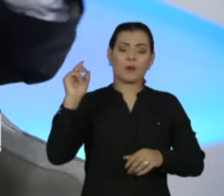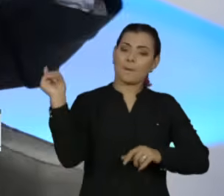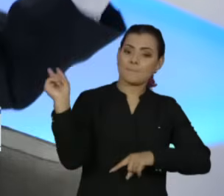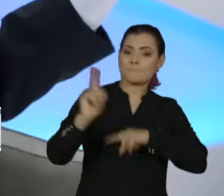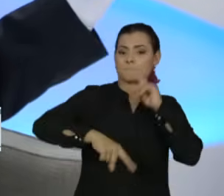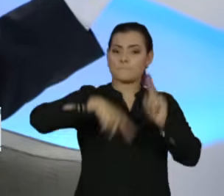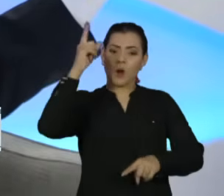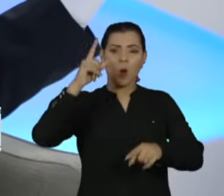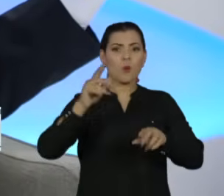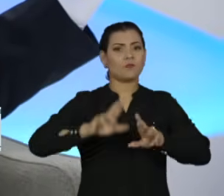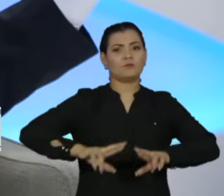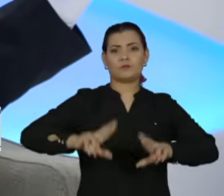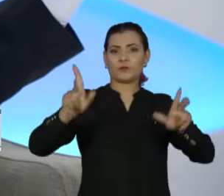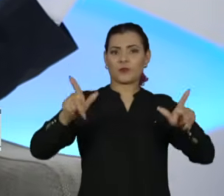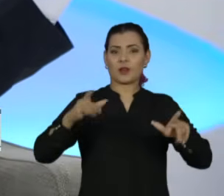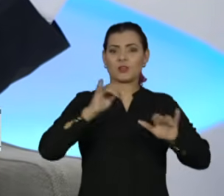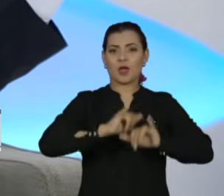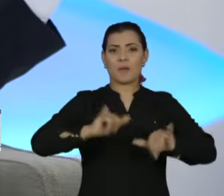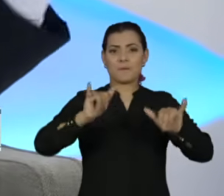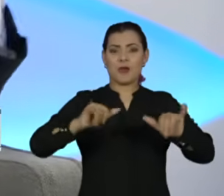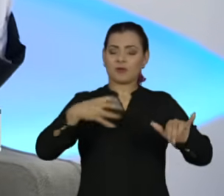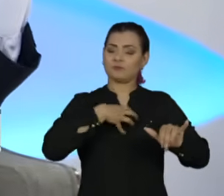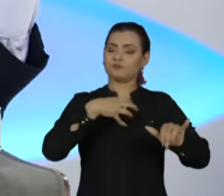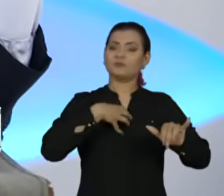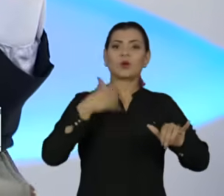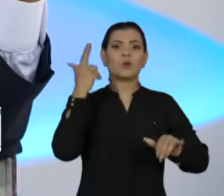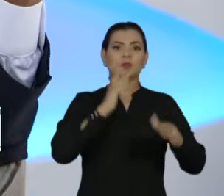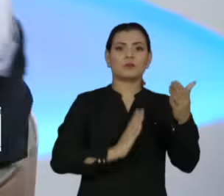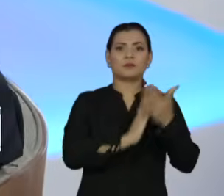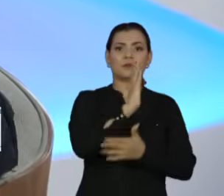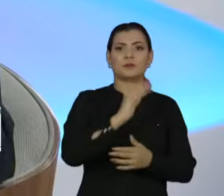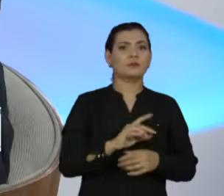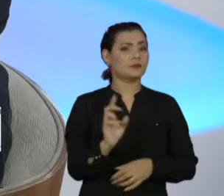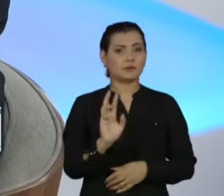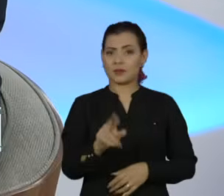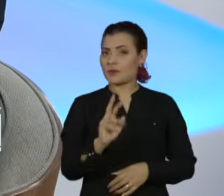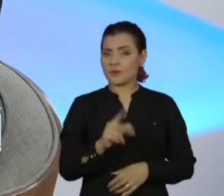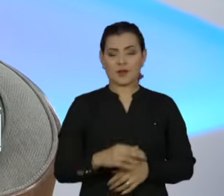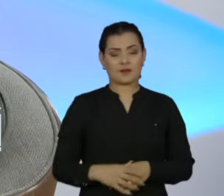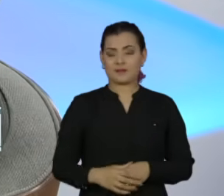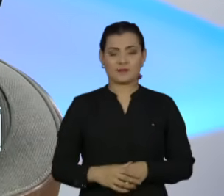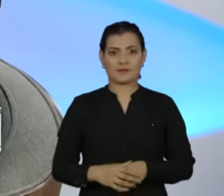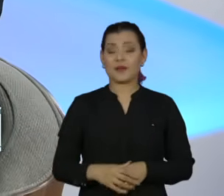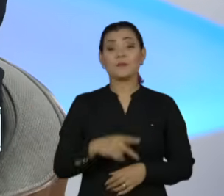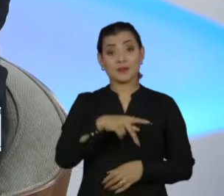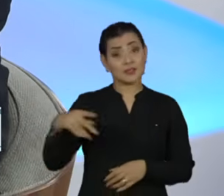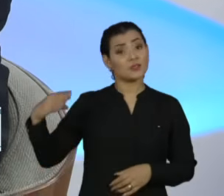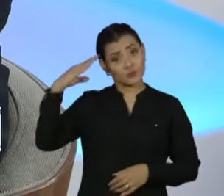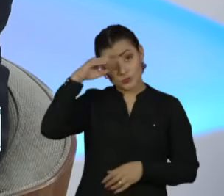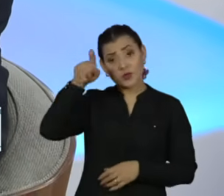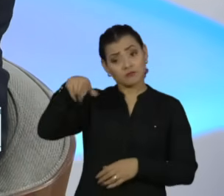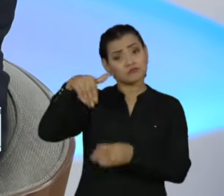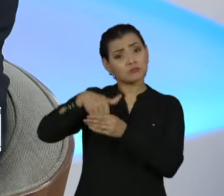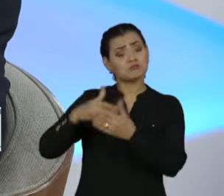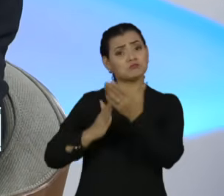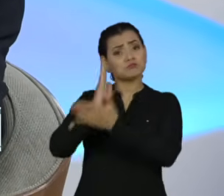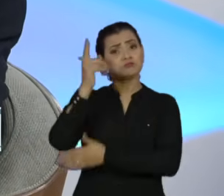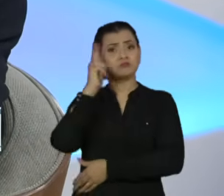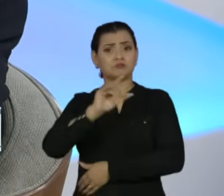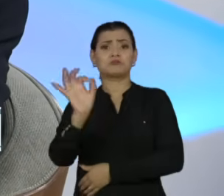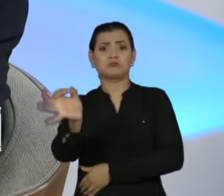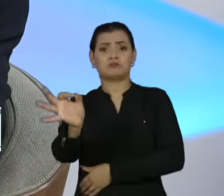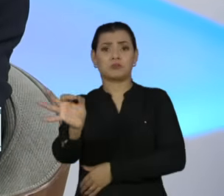contrariando toda a lógica de campanha, se elegeu. Não. Bolsonaro é um fenômeno eleitoral, sim, mas